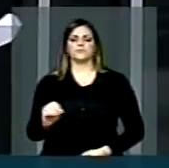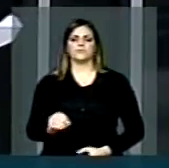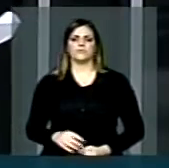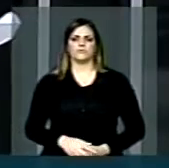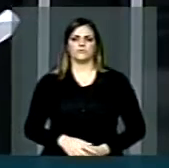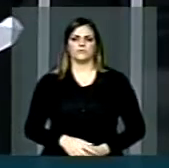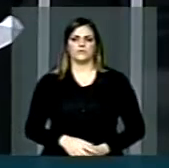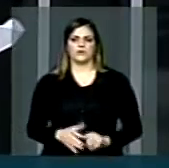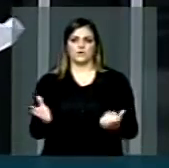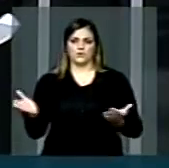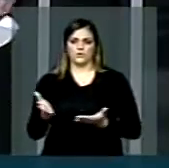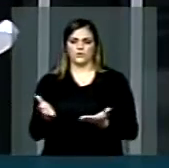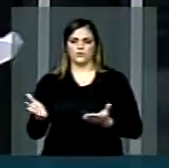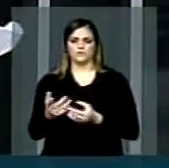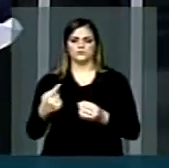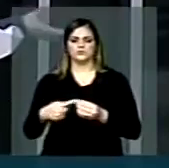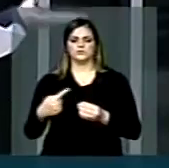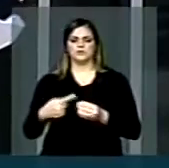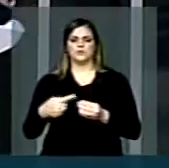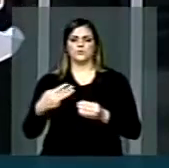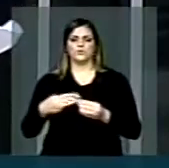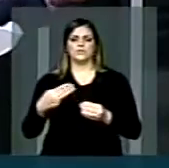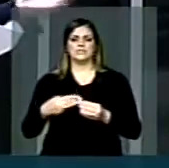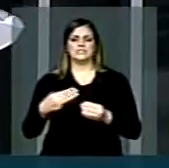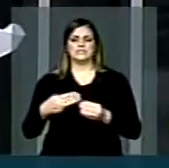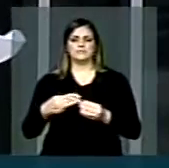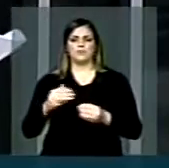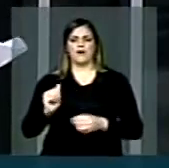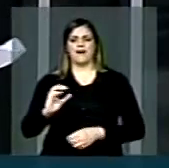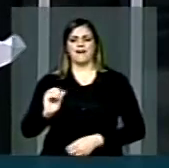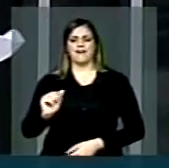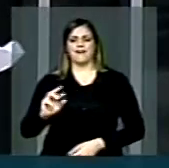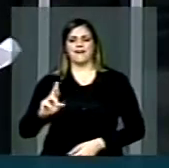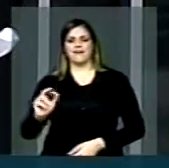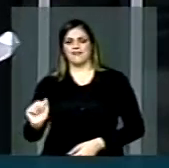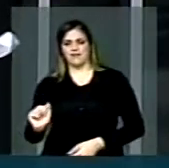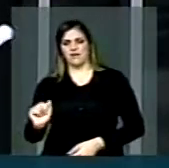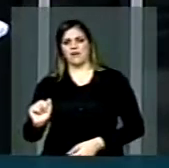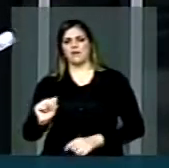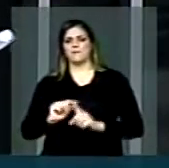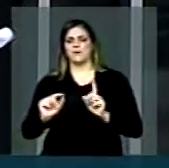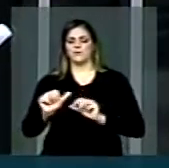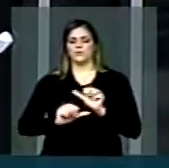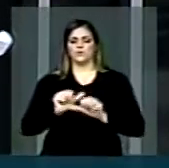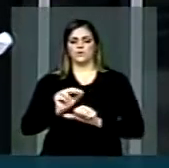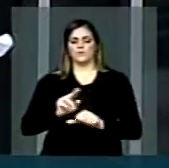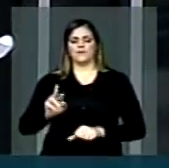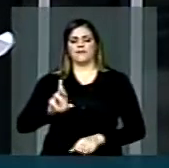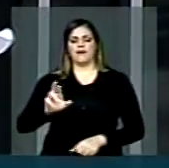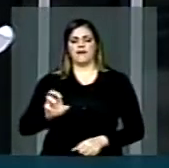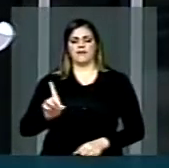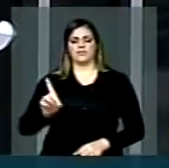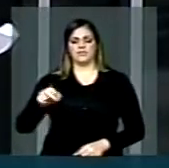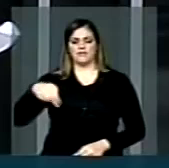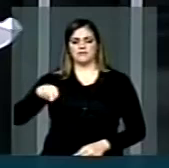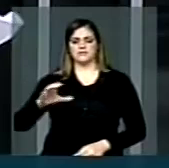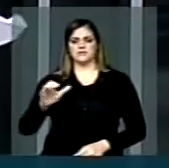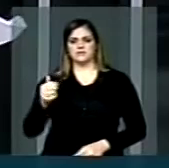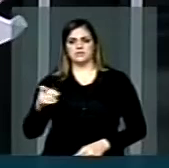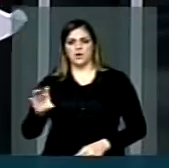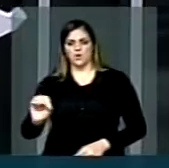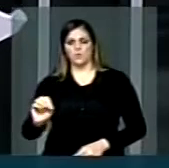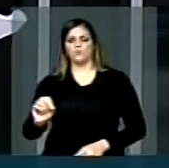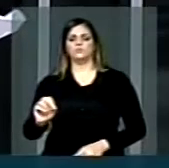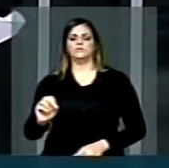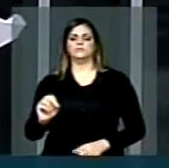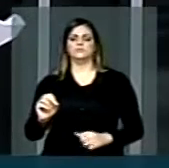cujo nome hoje é Redenção, existe o município de Acarape, que era um distrito, e o município de Redenção, que era outrora Acarape,